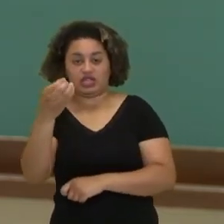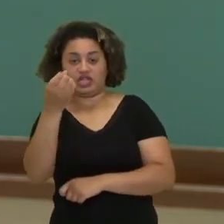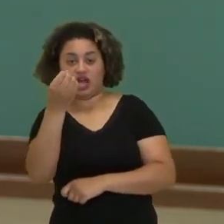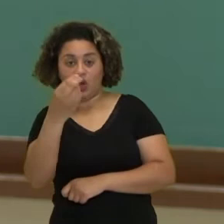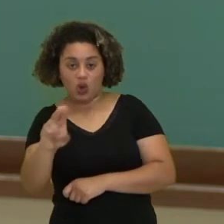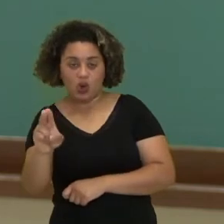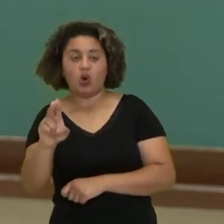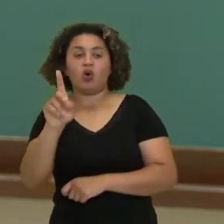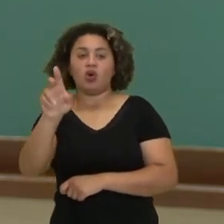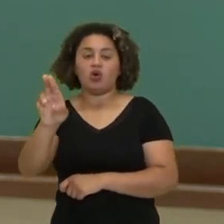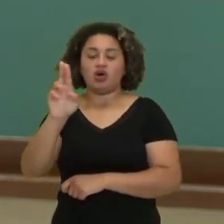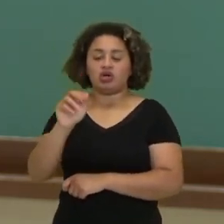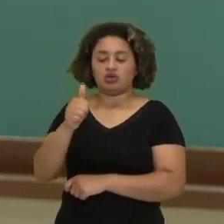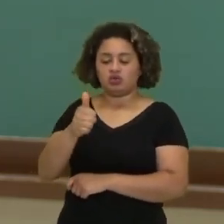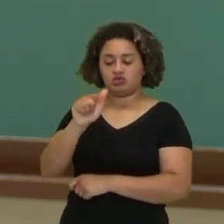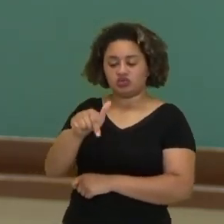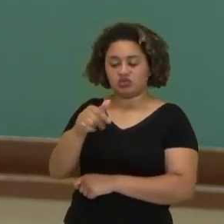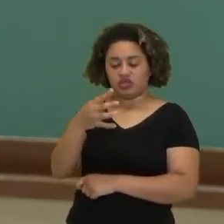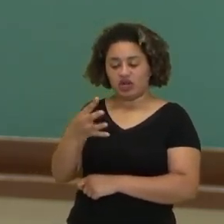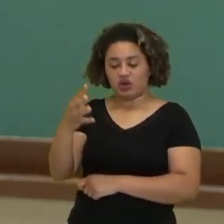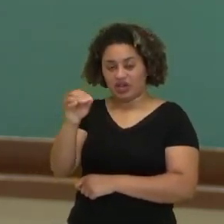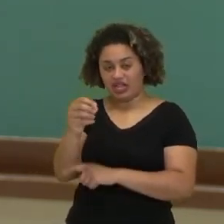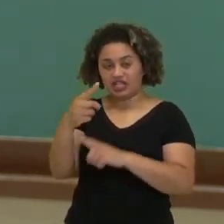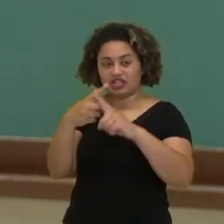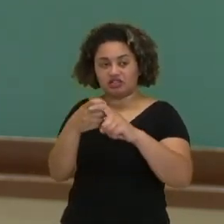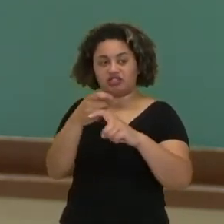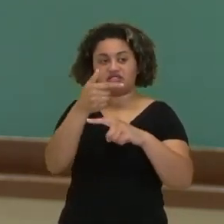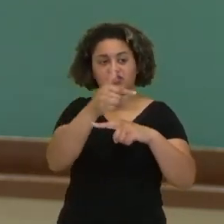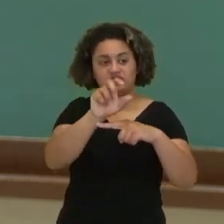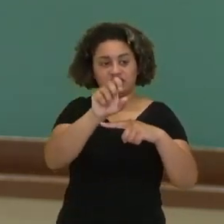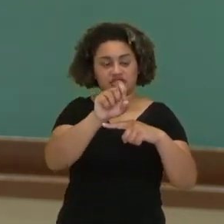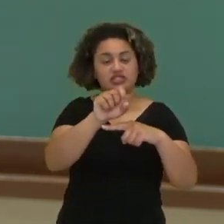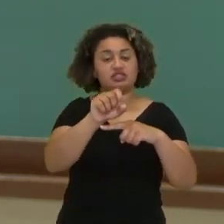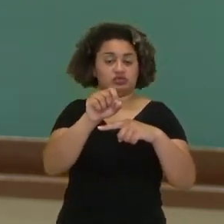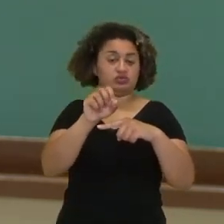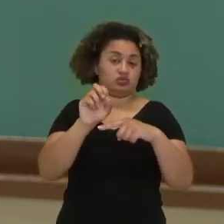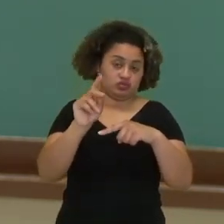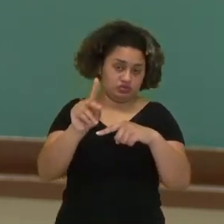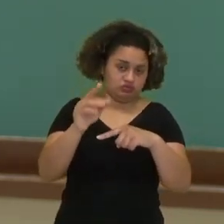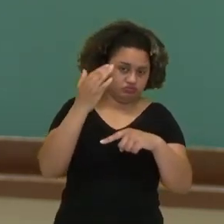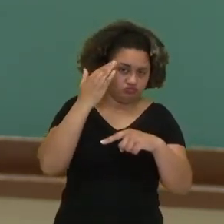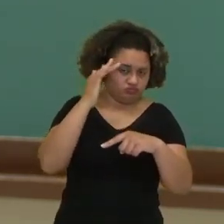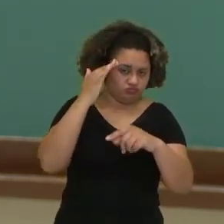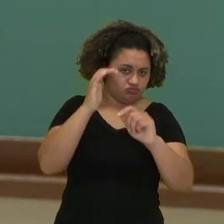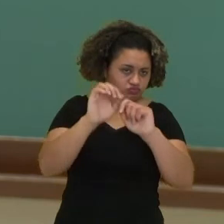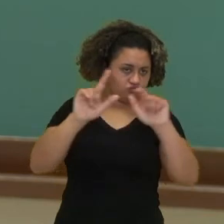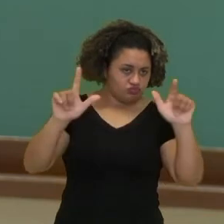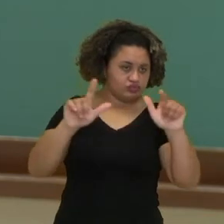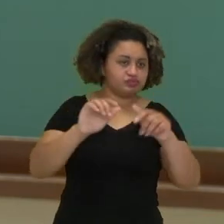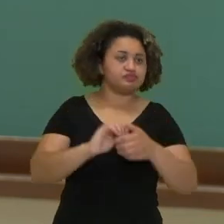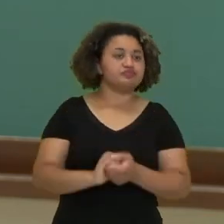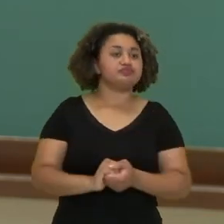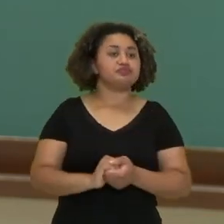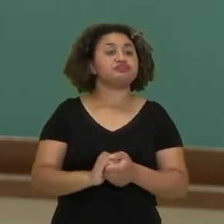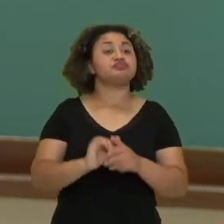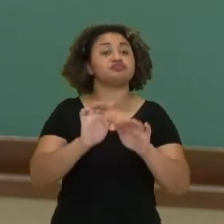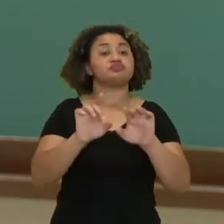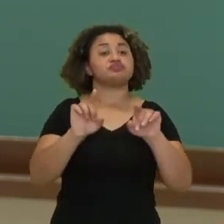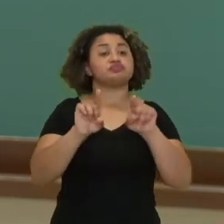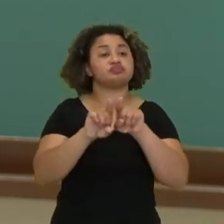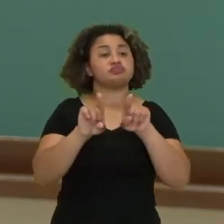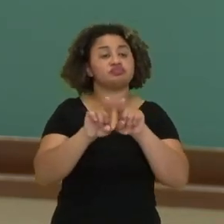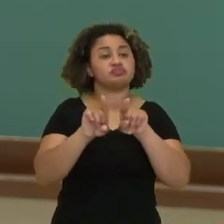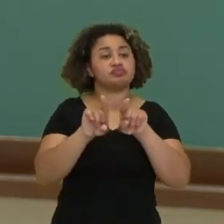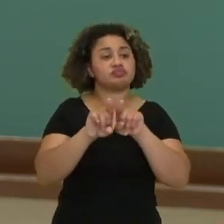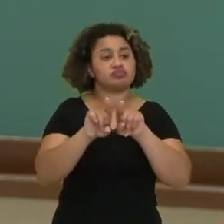vai multiplicar e pelo de baixo você sempre vai dividir, certo? O mesmo, então,